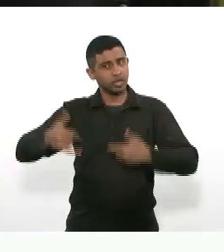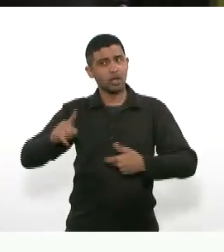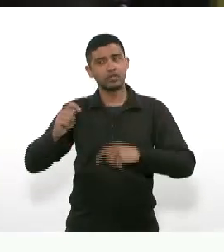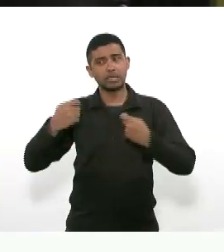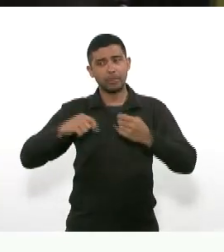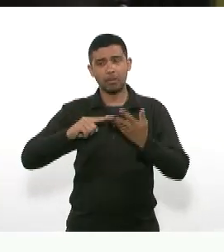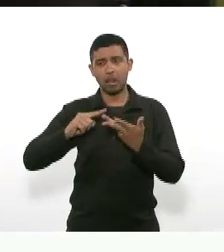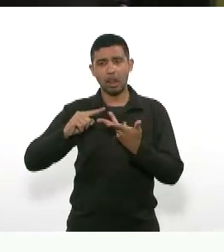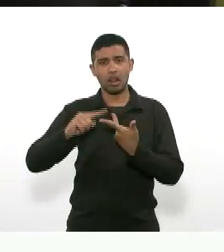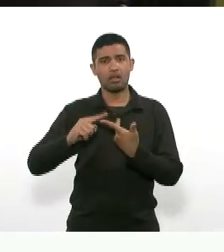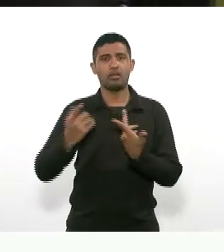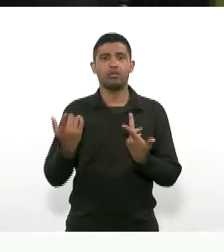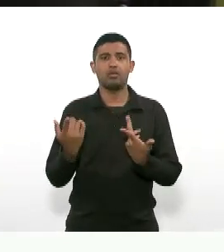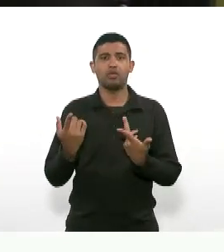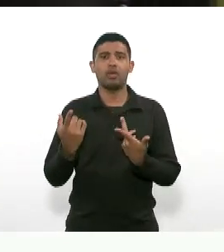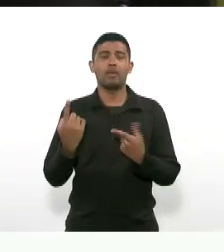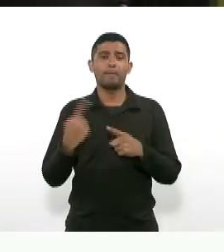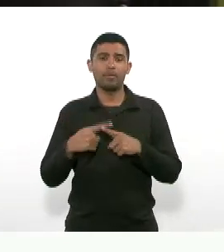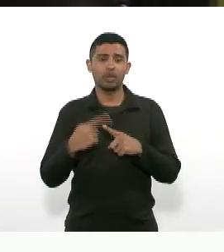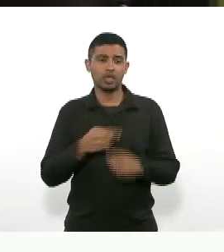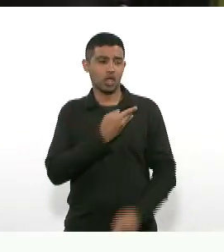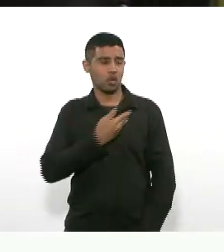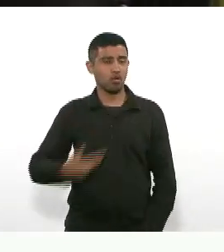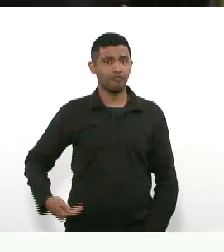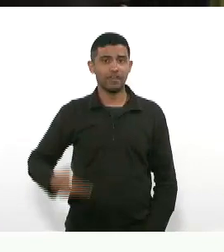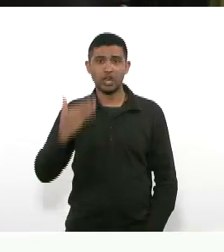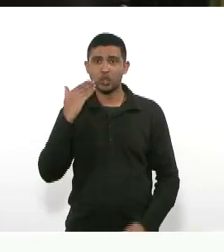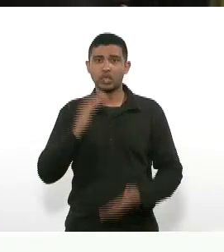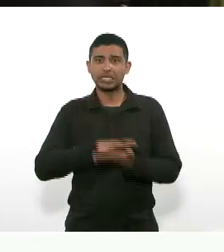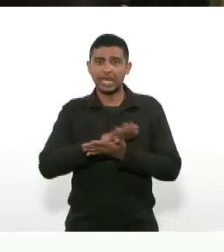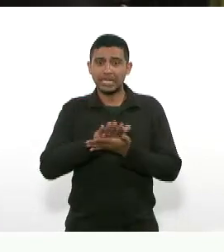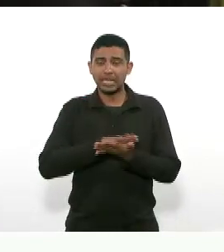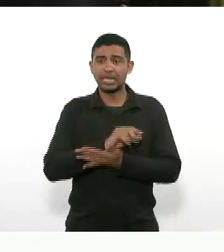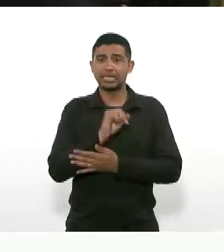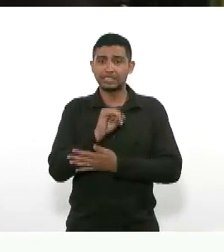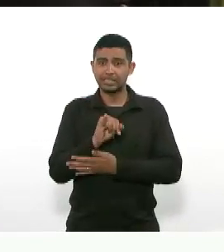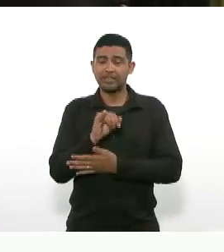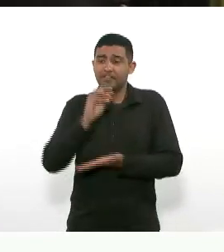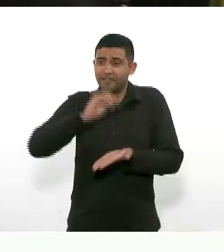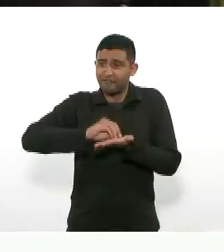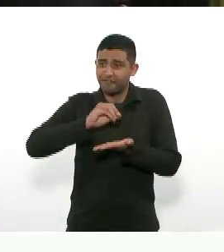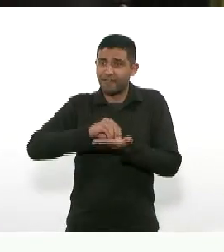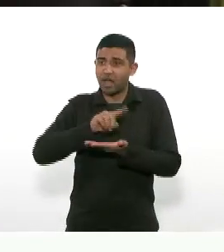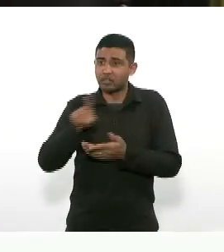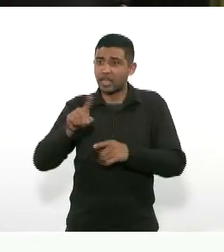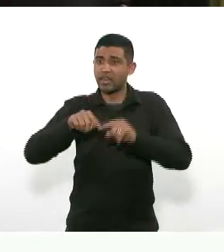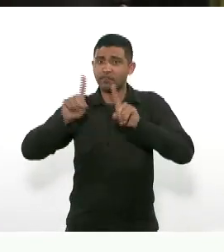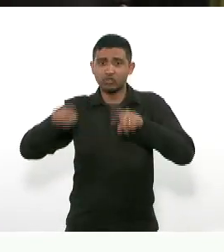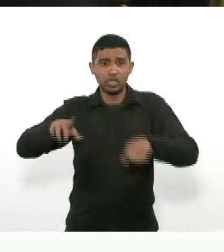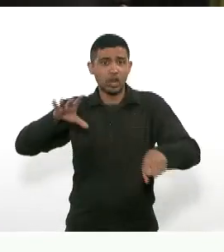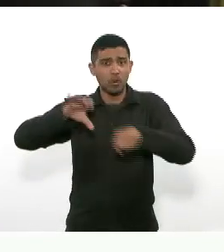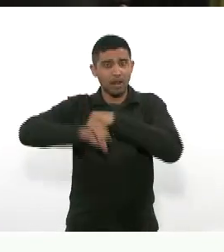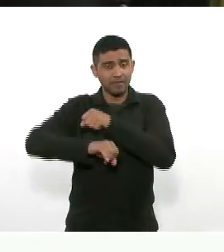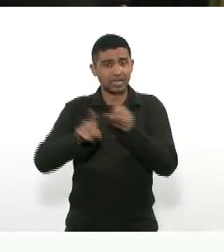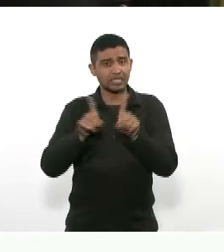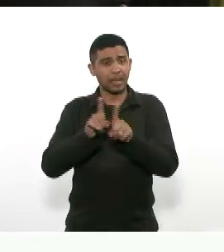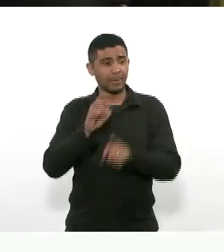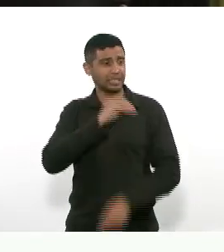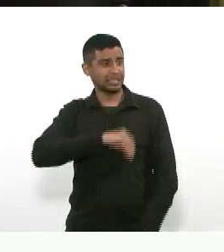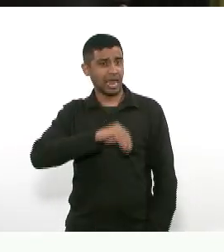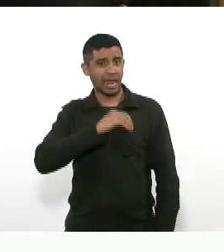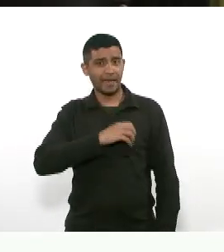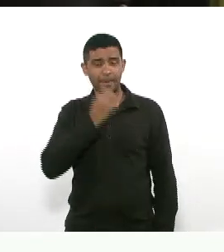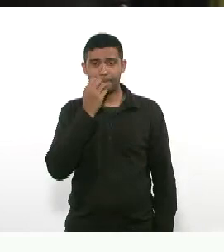enquanto o poder público não entender que, se eu não tenho um policial qualificado e bem remunerado, e